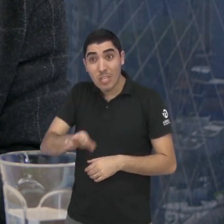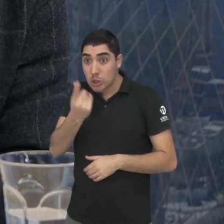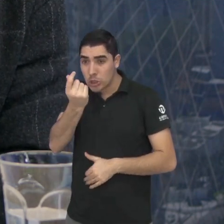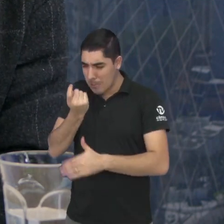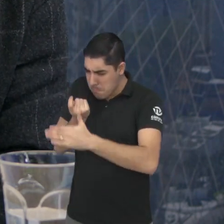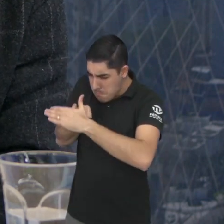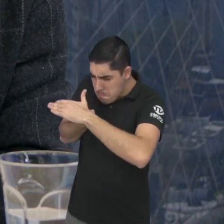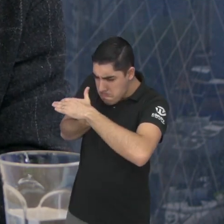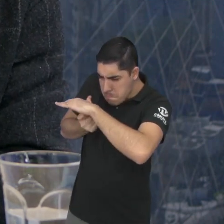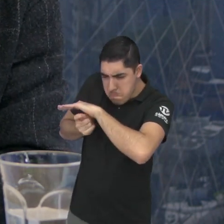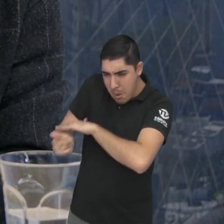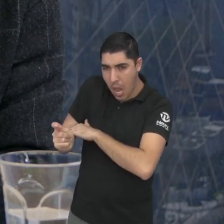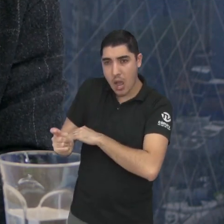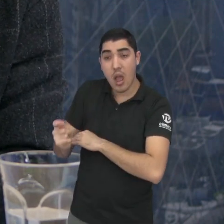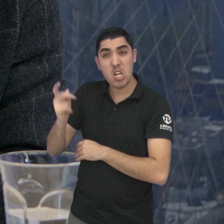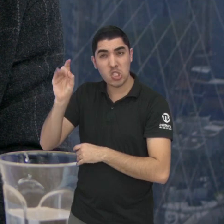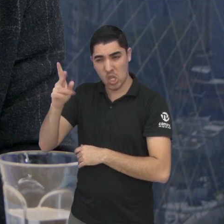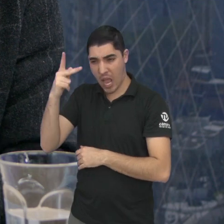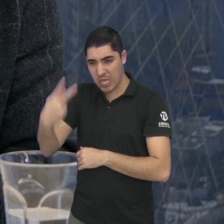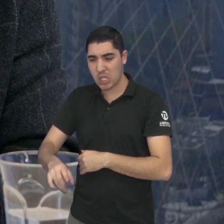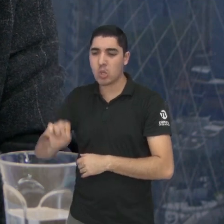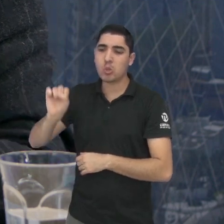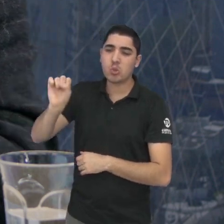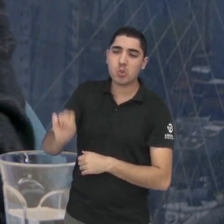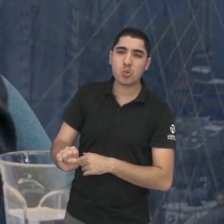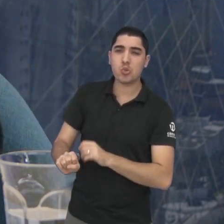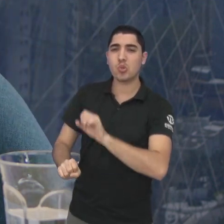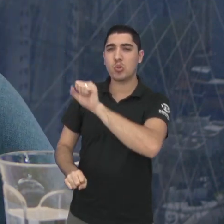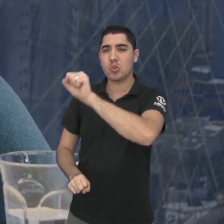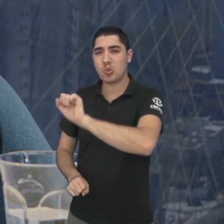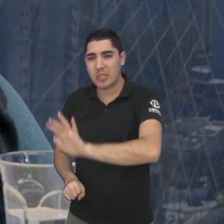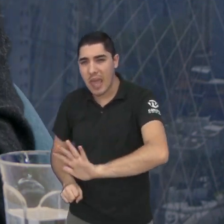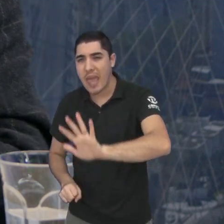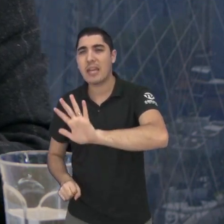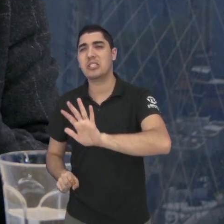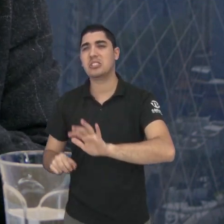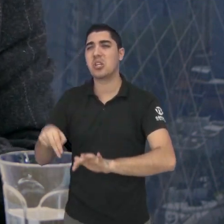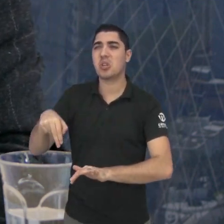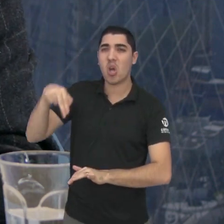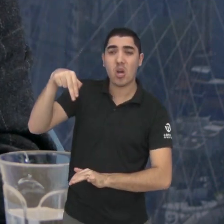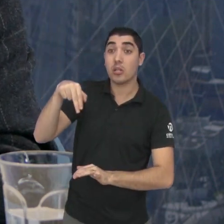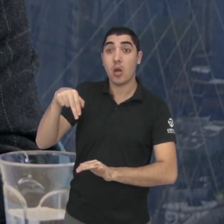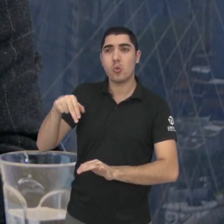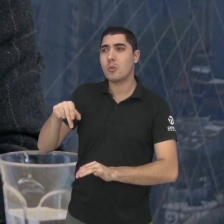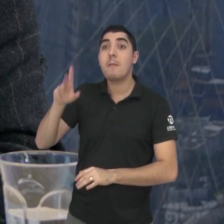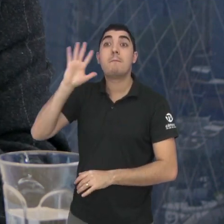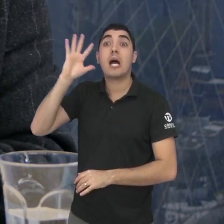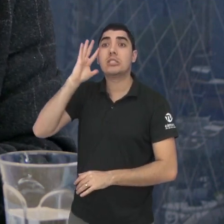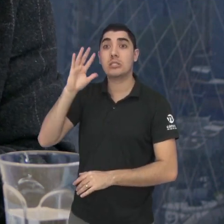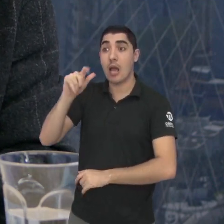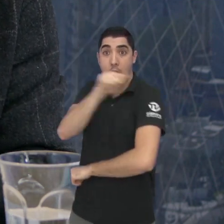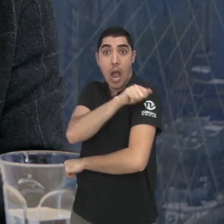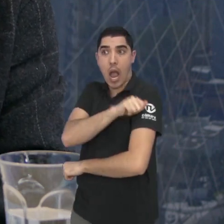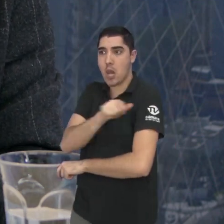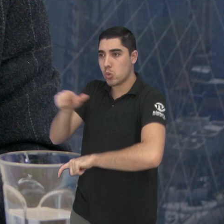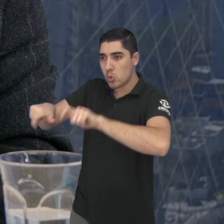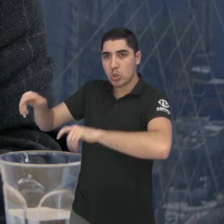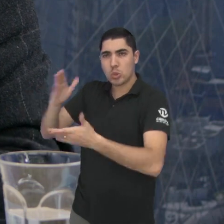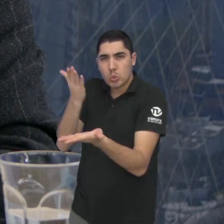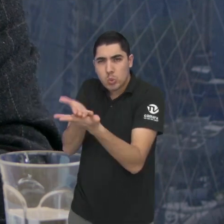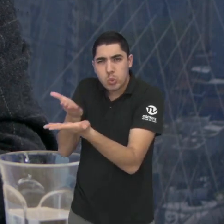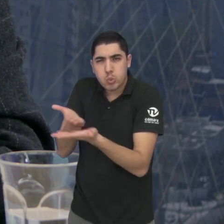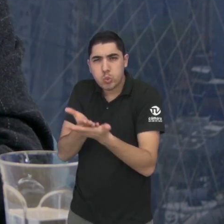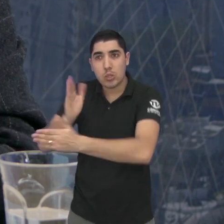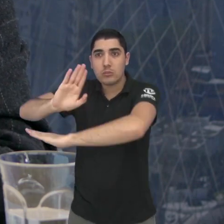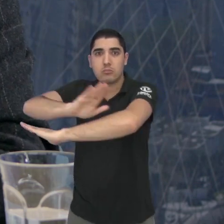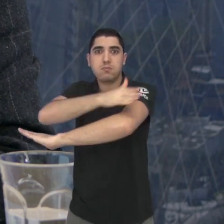só aqui no sul, no sudeste, norte e nordeste, todas as crianças estudando o dia inteiro, né? Você estuda de manhã e